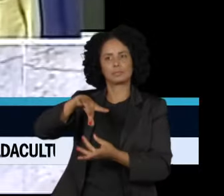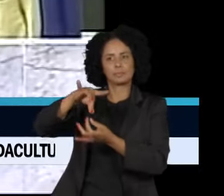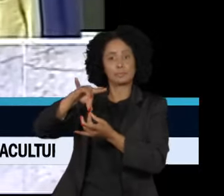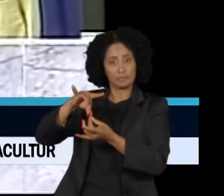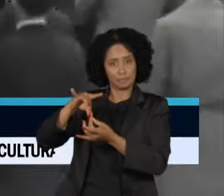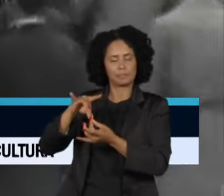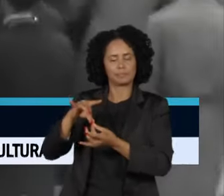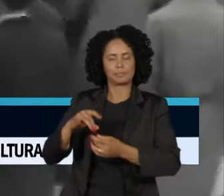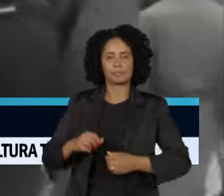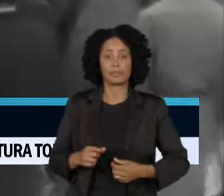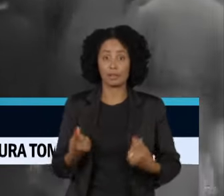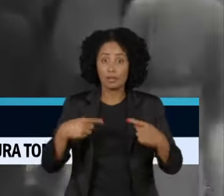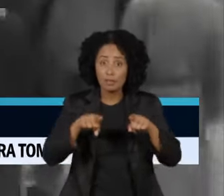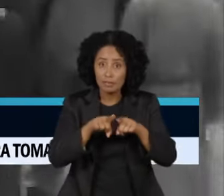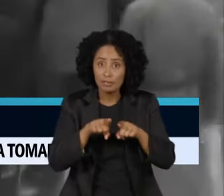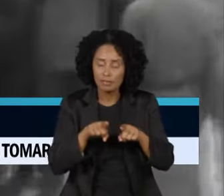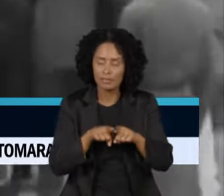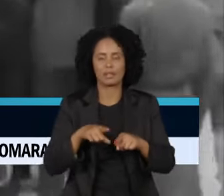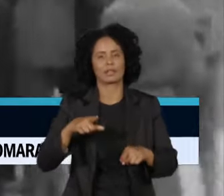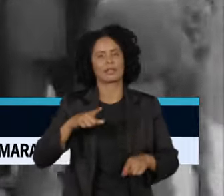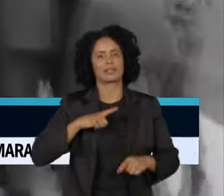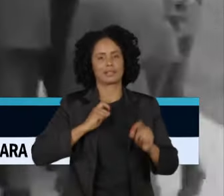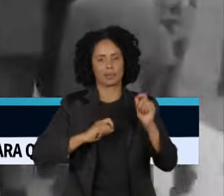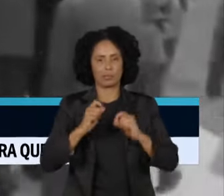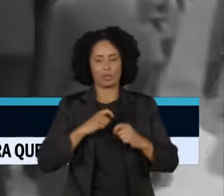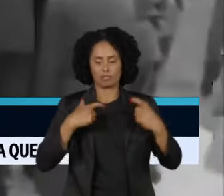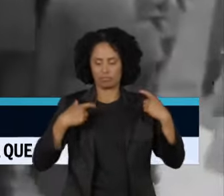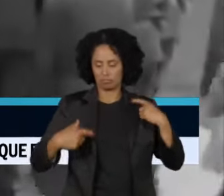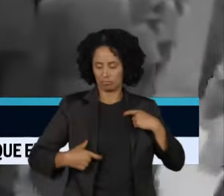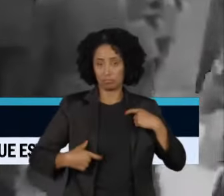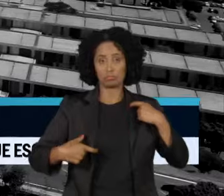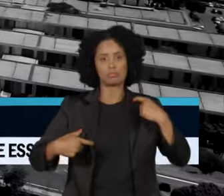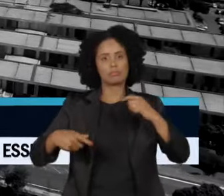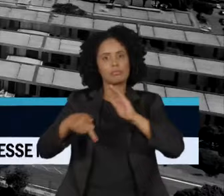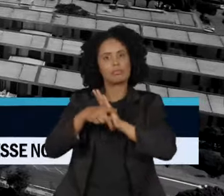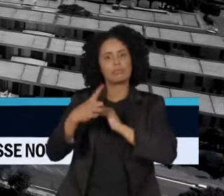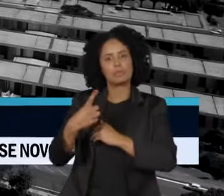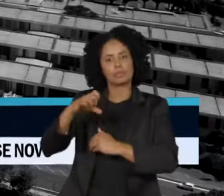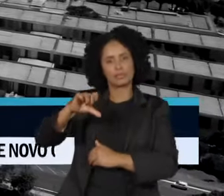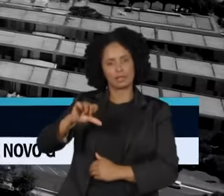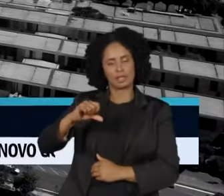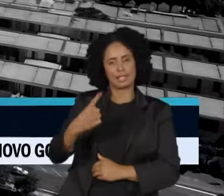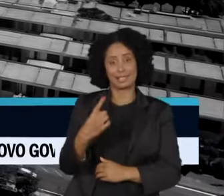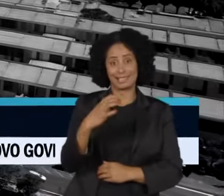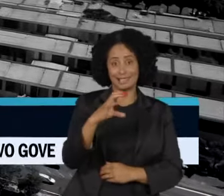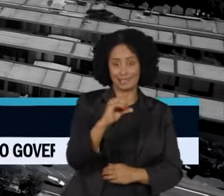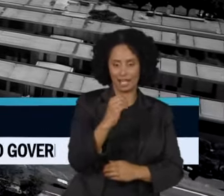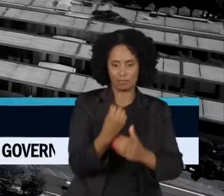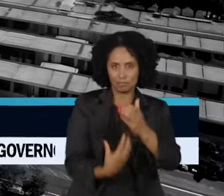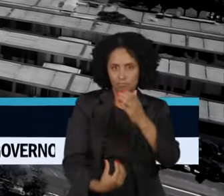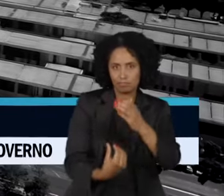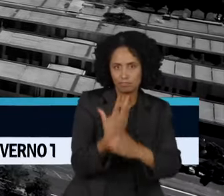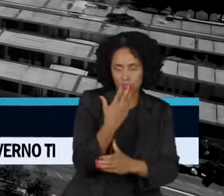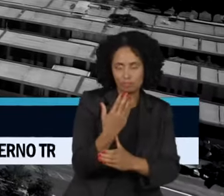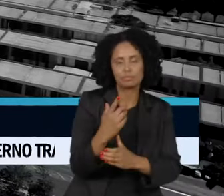ditadura militar. Embora a faixa presidencial tenha sido instituída em 1910, no governo de Hermes da Fonseca,